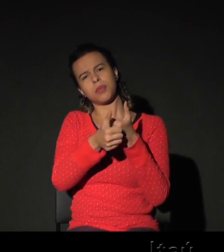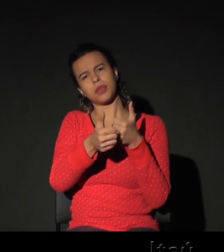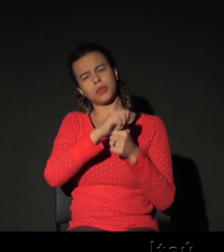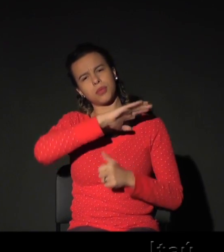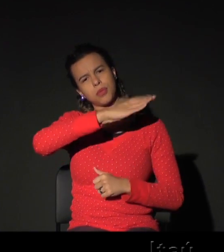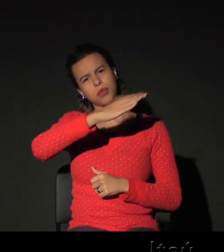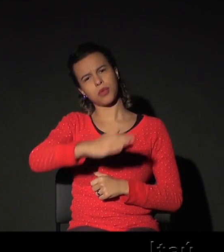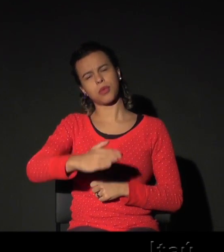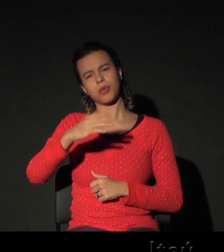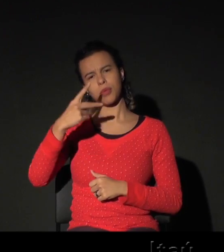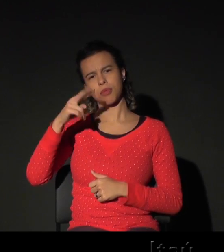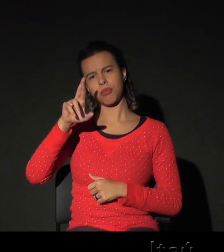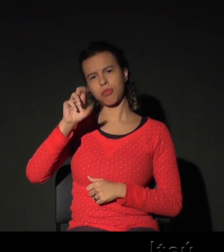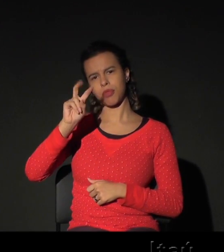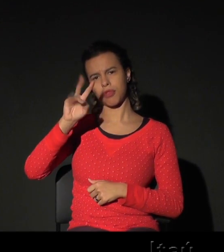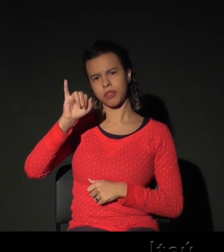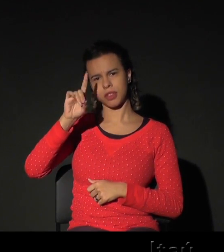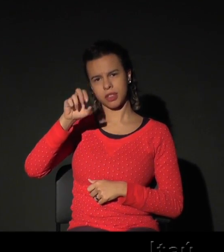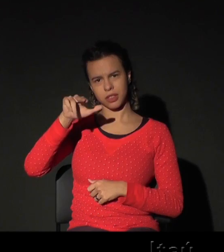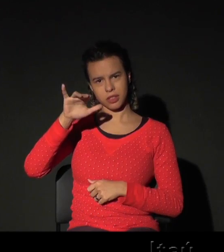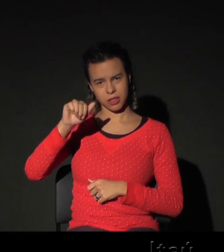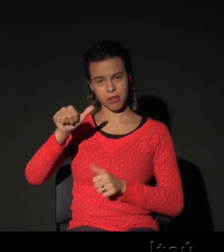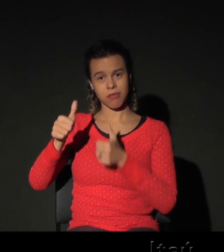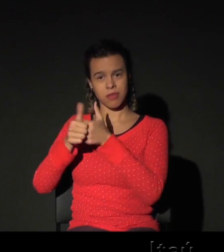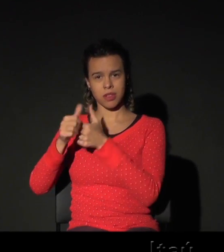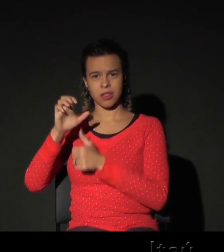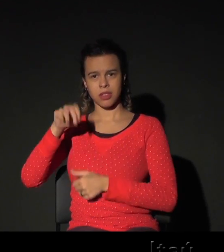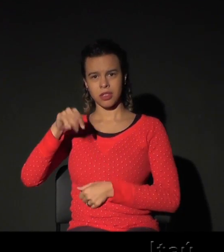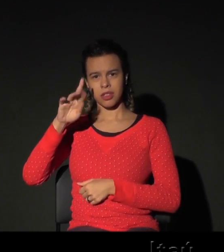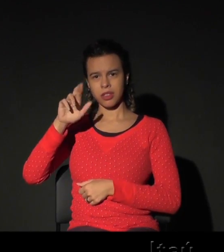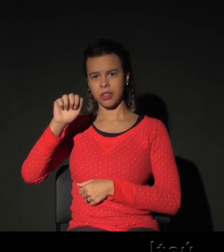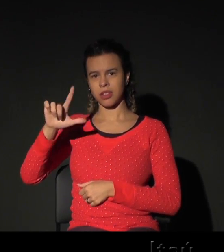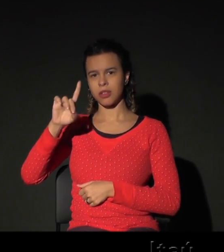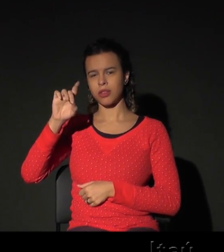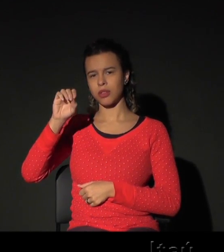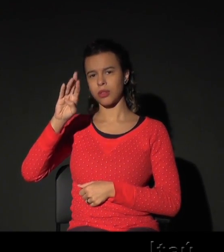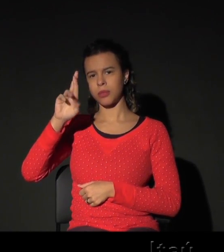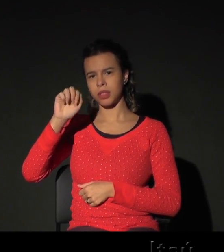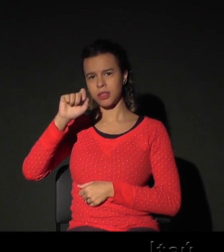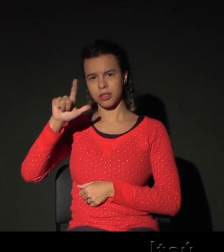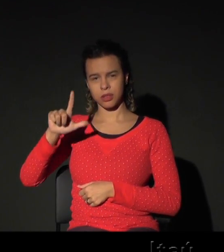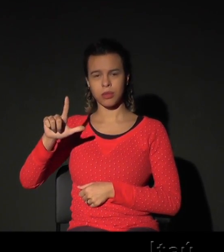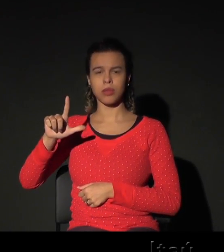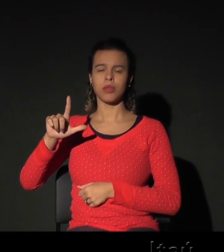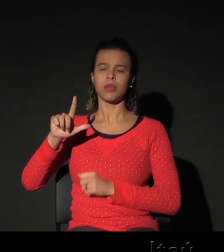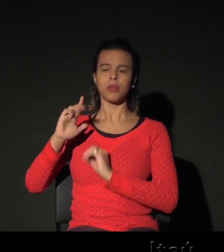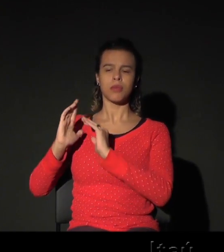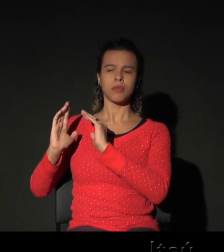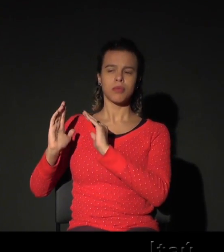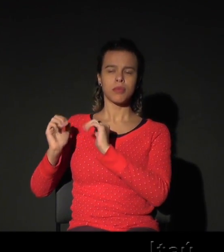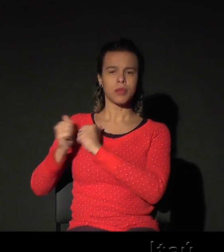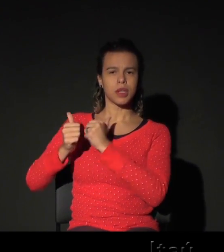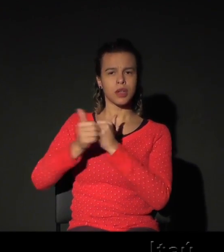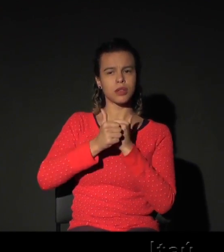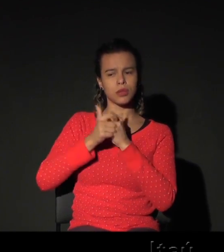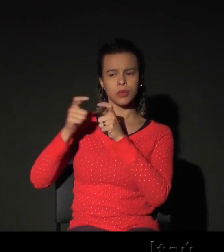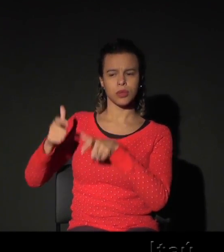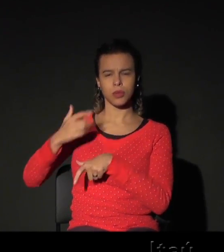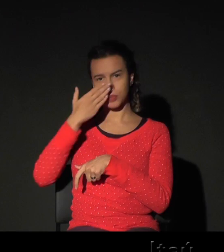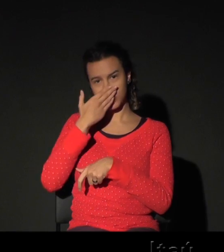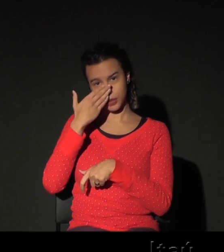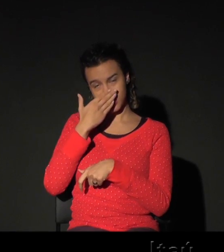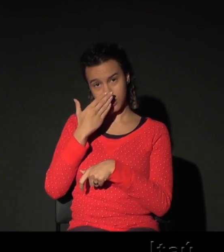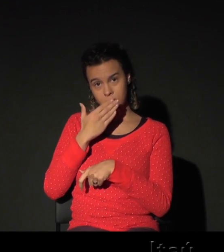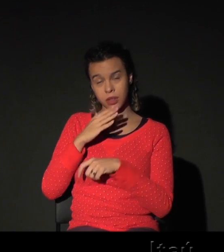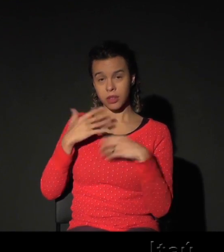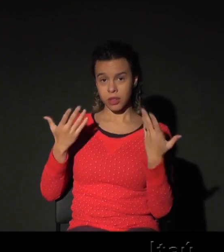do Morro da Providência na central do Brasil ao lado de casas de prostituição então eu não pude sair